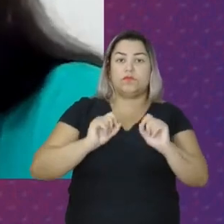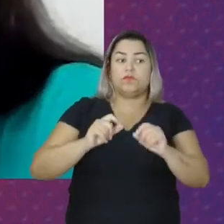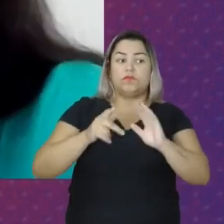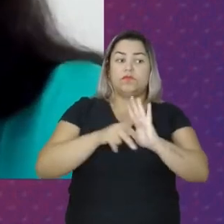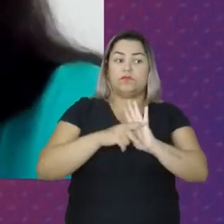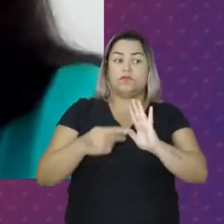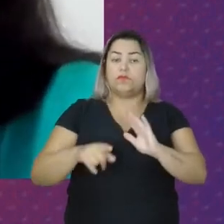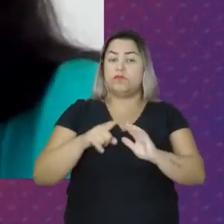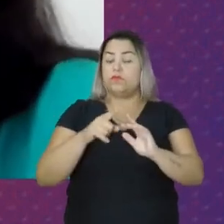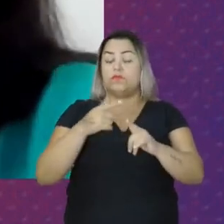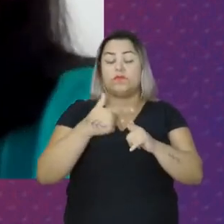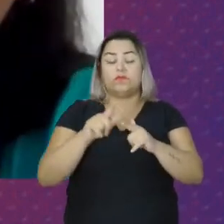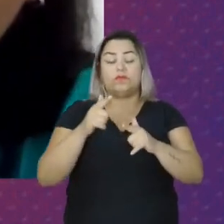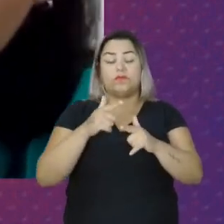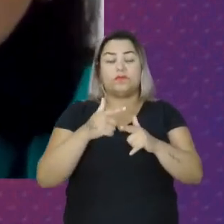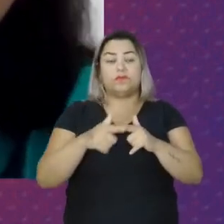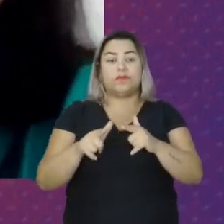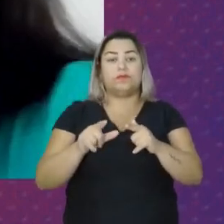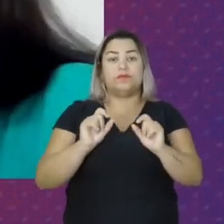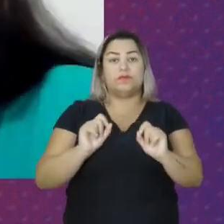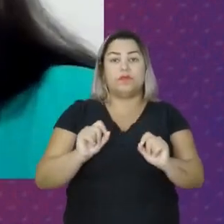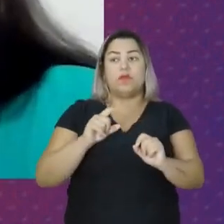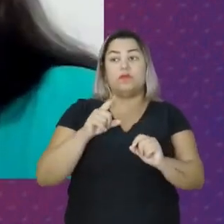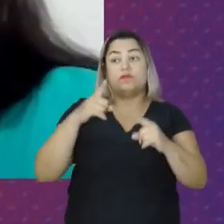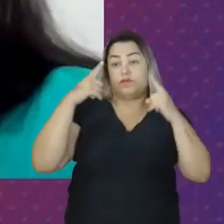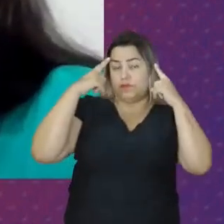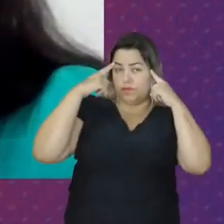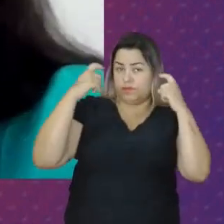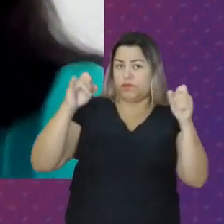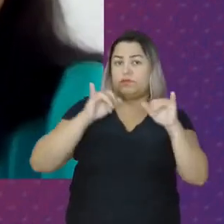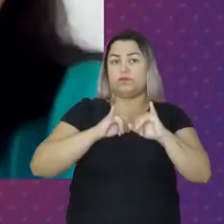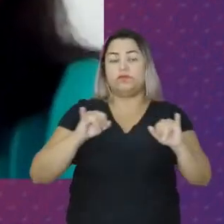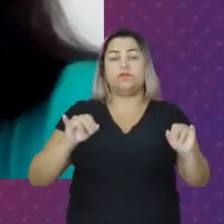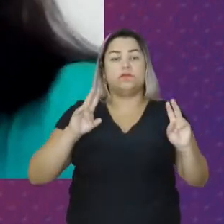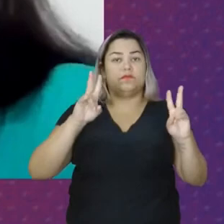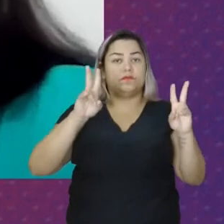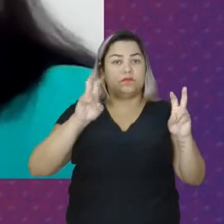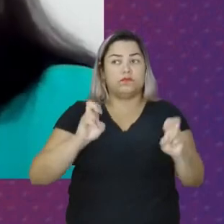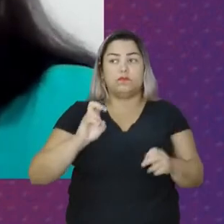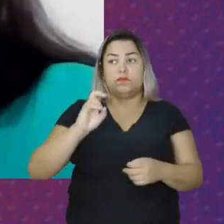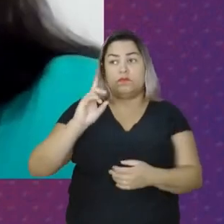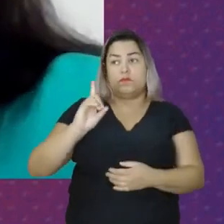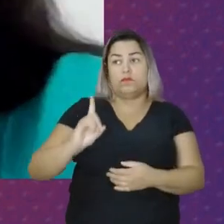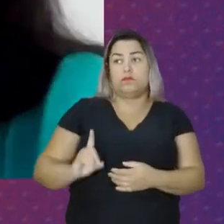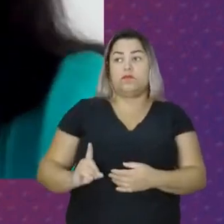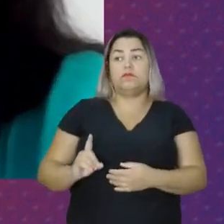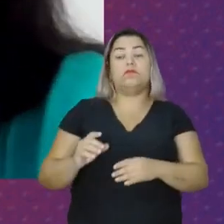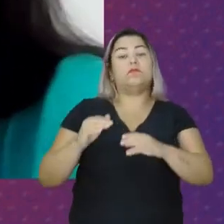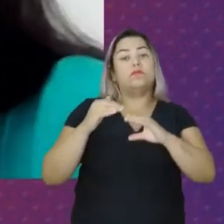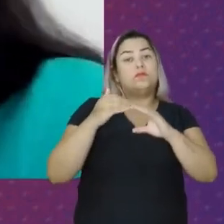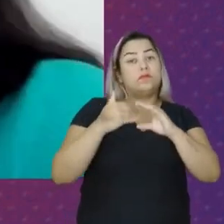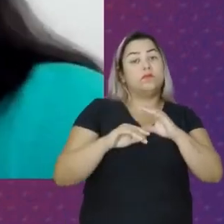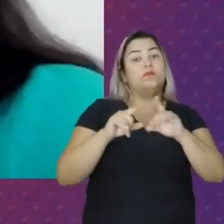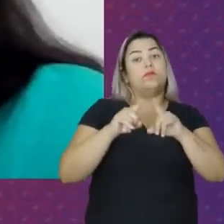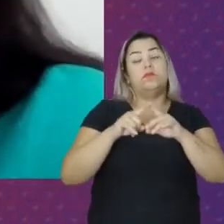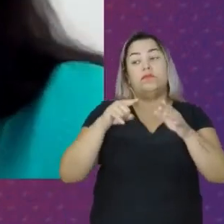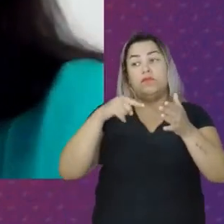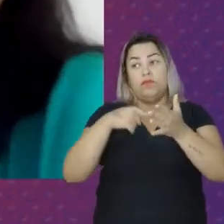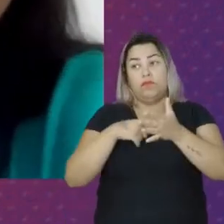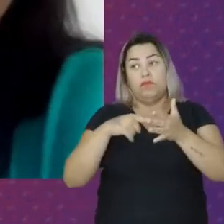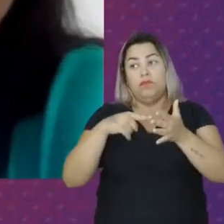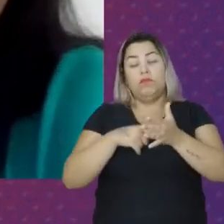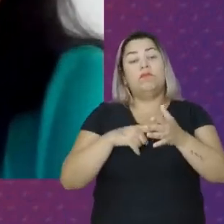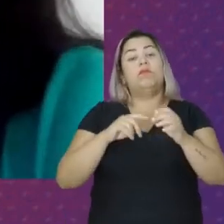que serve aí, no geral, para prestar informações sobre direitos, encaminhar denúncias,